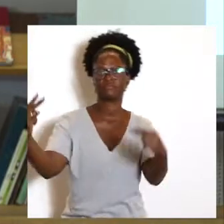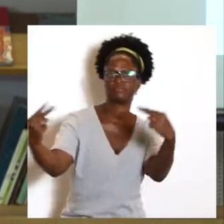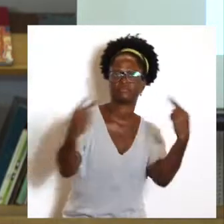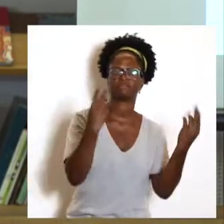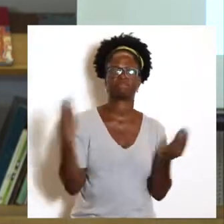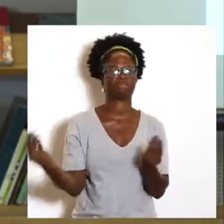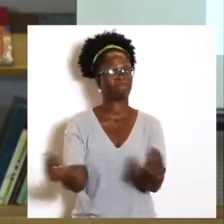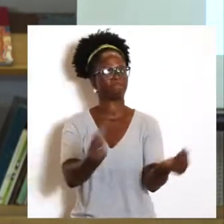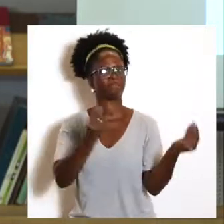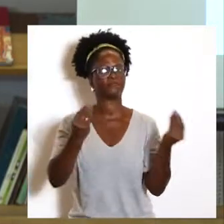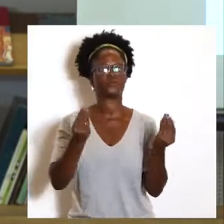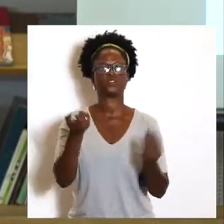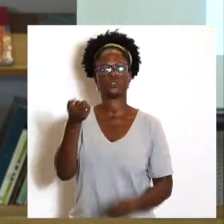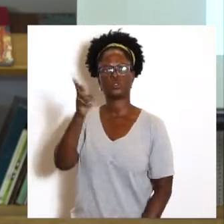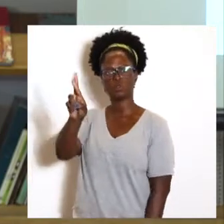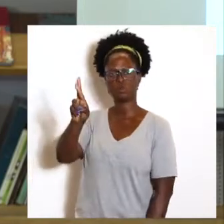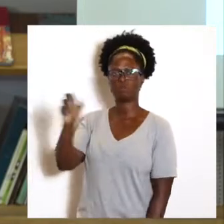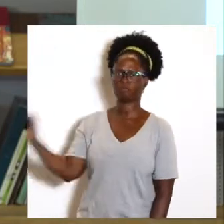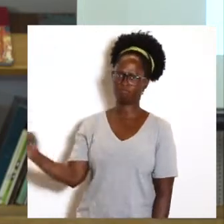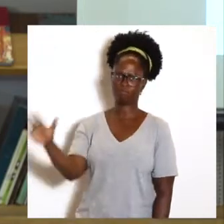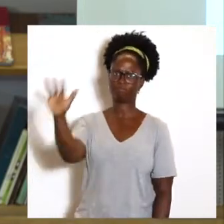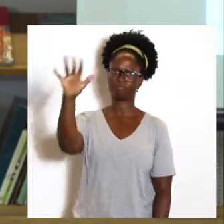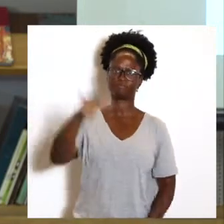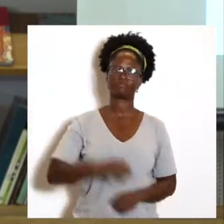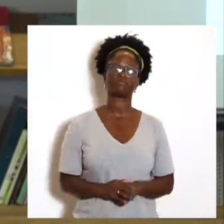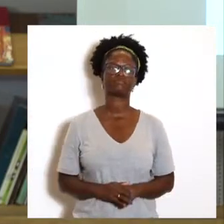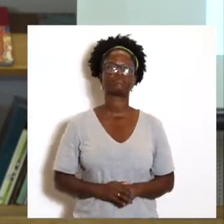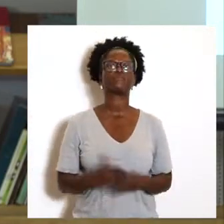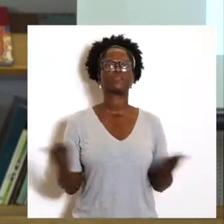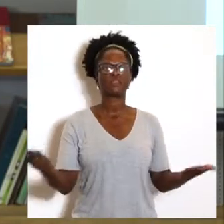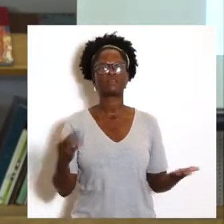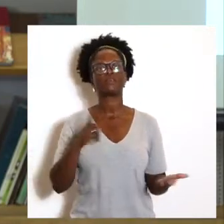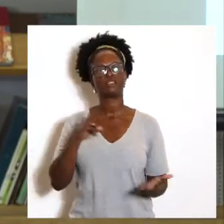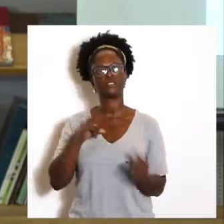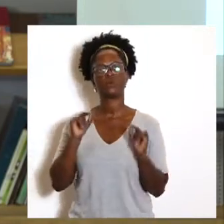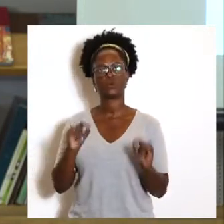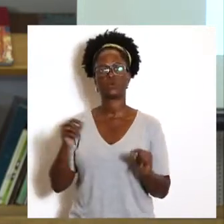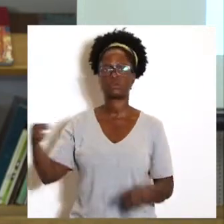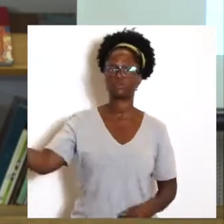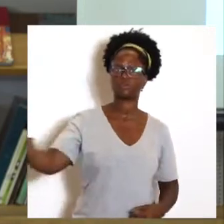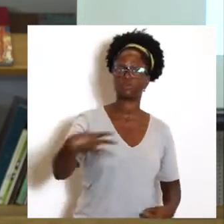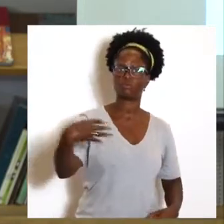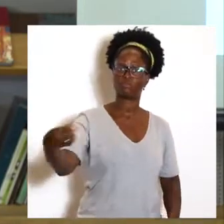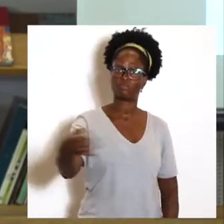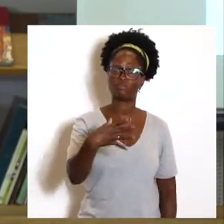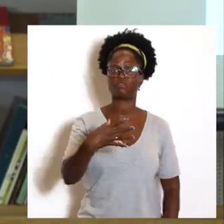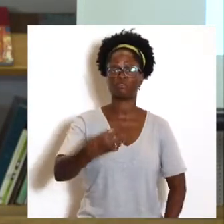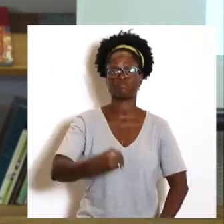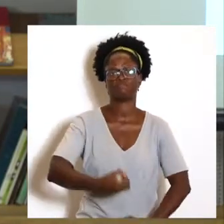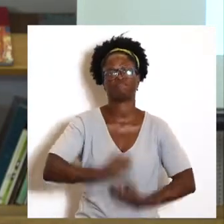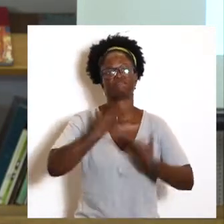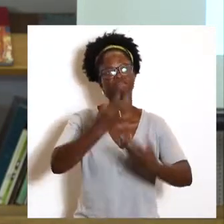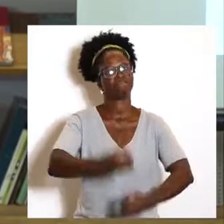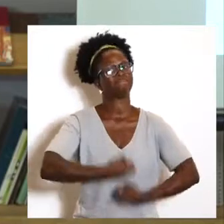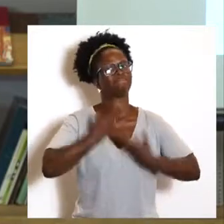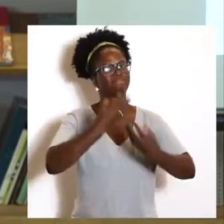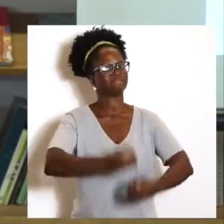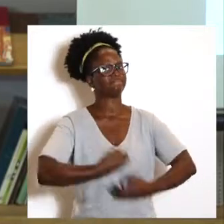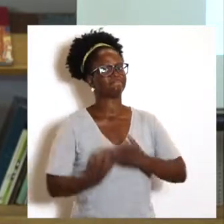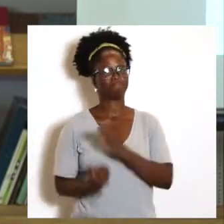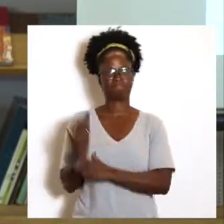sensibilidade um bairro de periferia e vamos ver o surgimento de uma nova geração de poetas que são